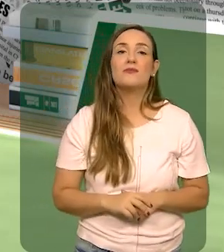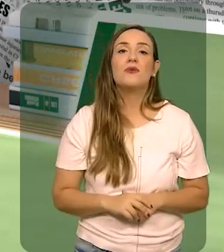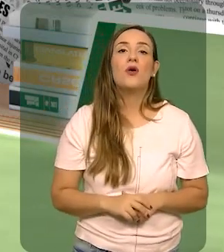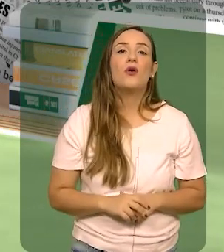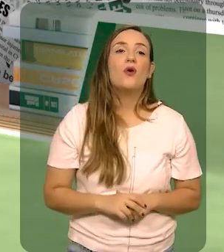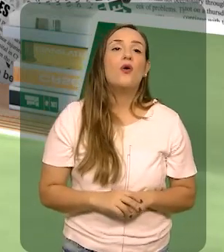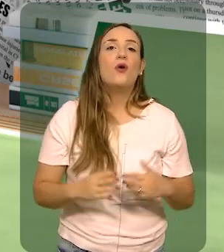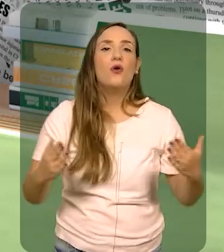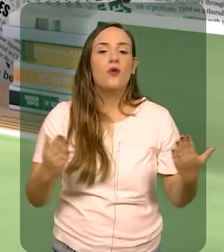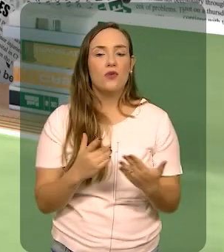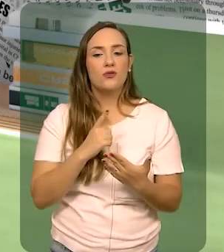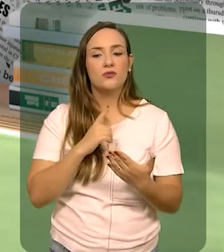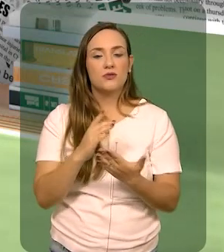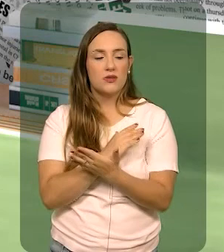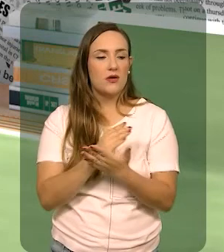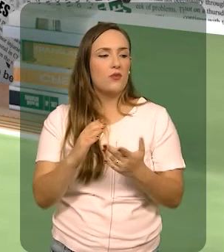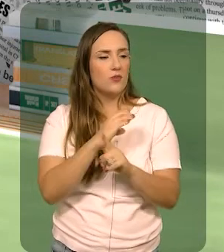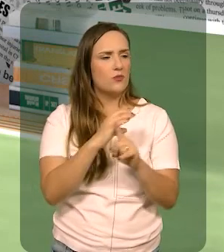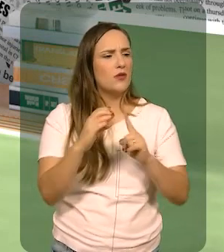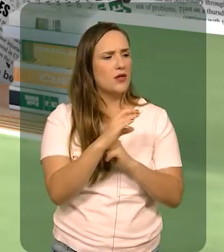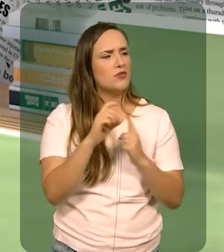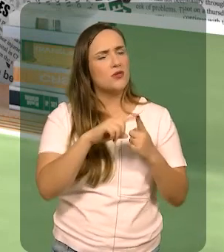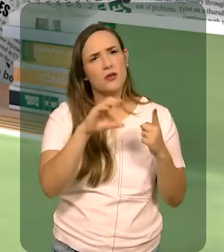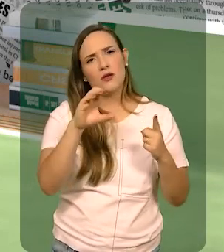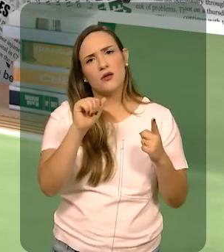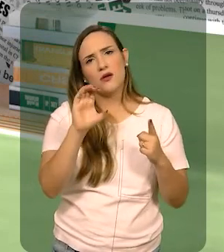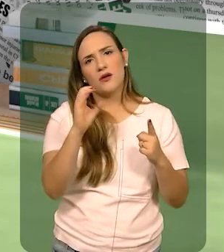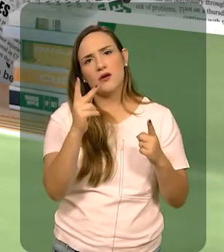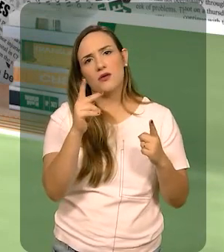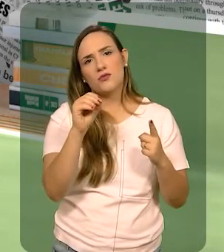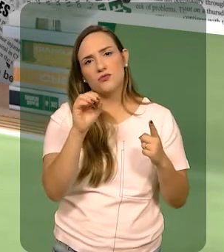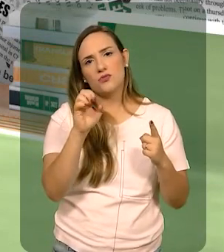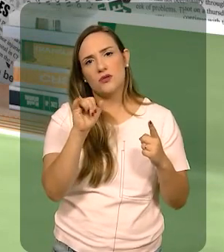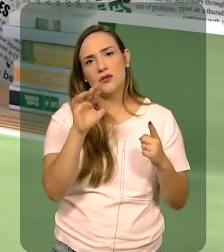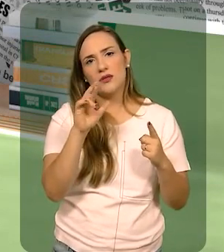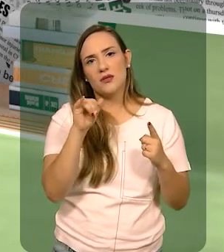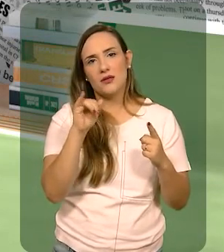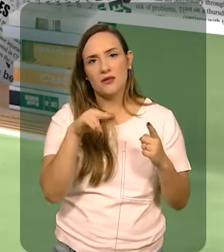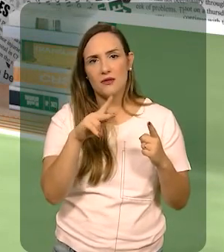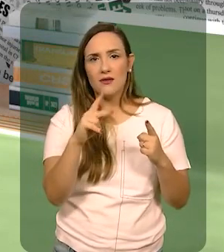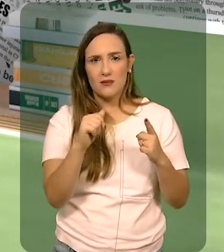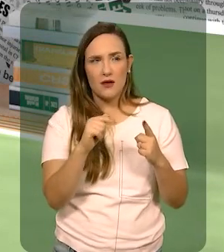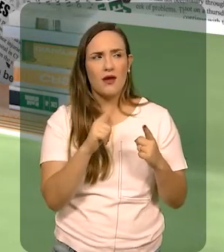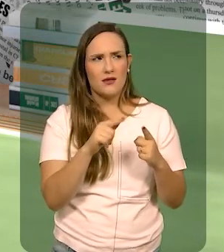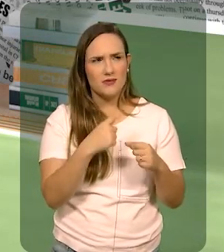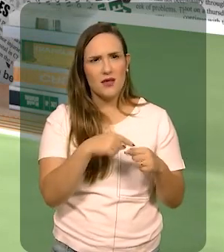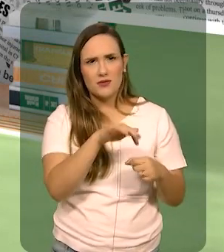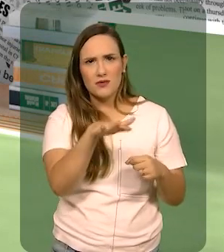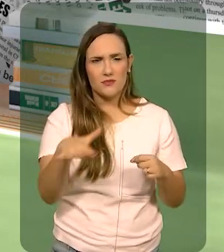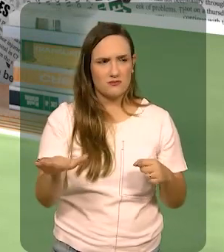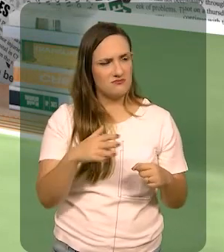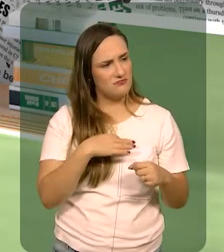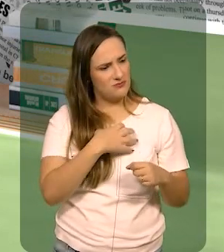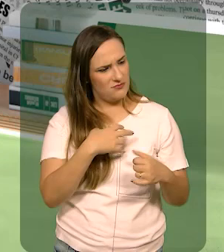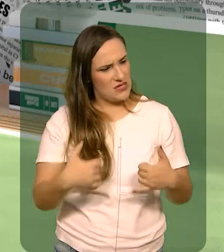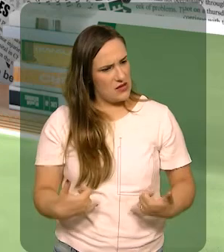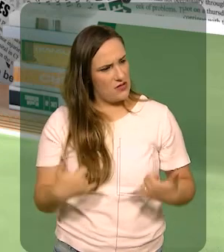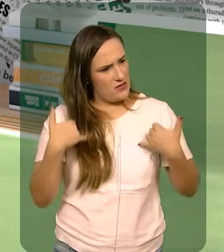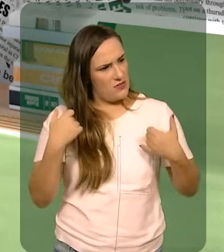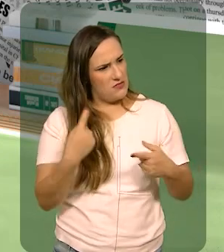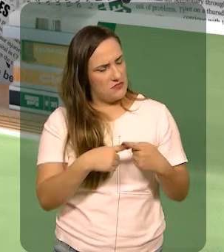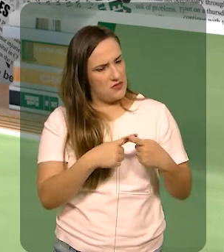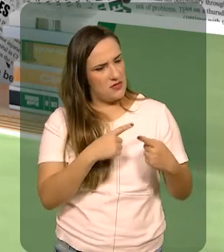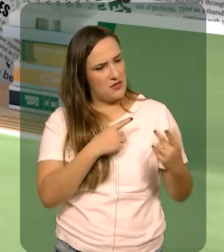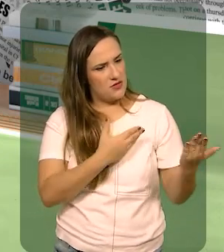né? Hoje a gente tem comunidades assim que falam bem, a Cachoeirinha, aquelas regiões aqui da UANA, tem aldeias que a gente se